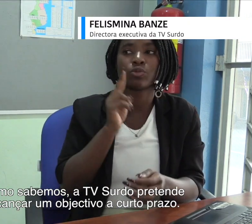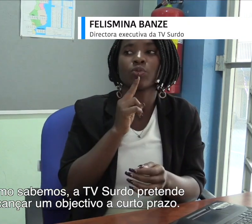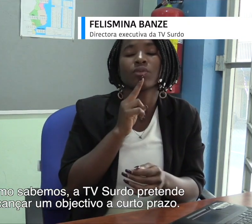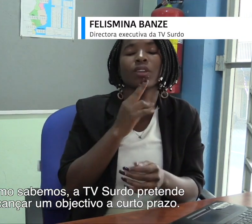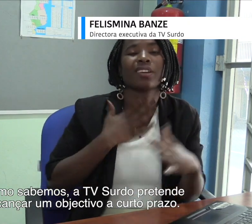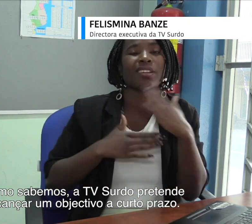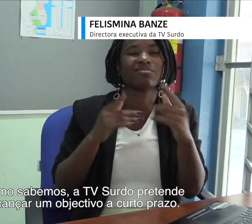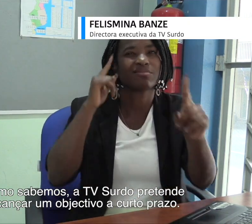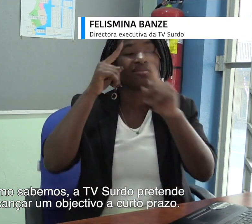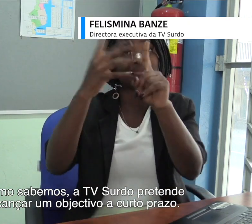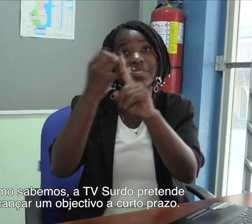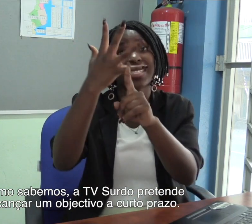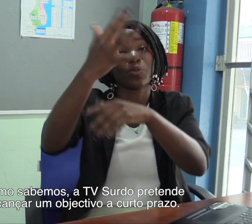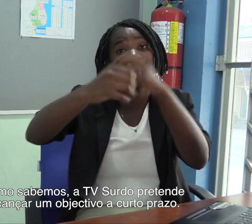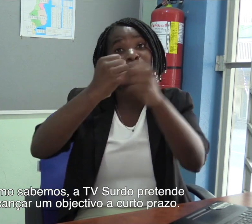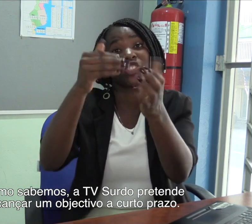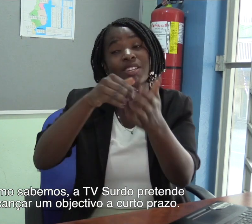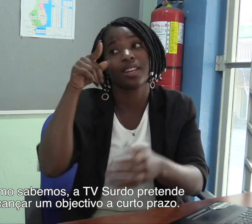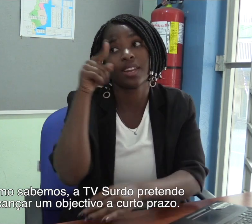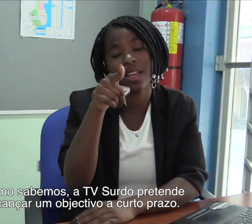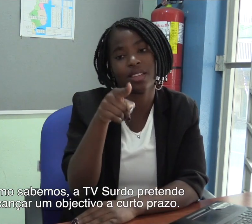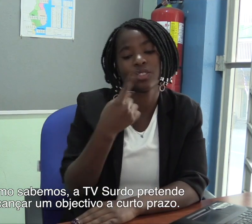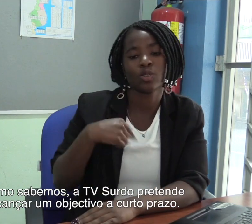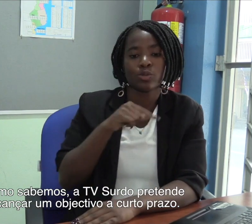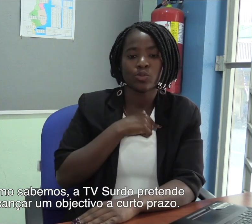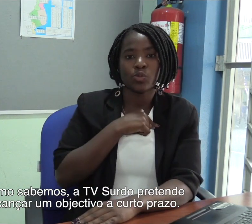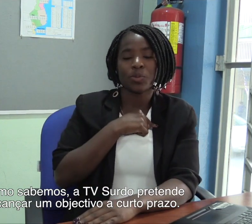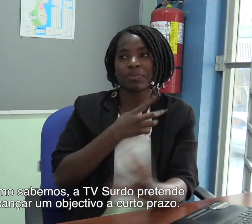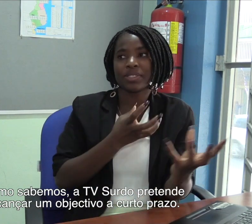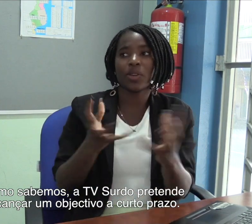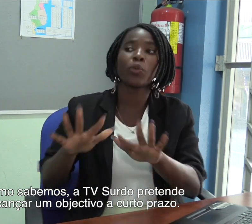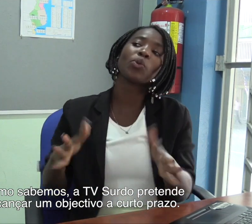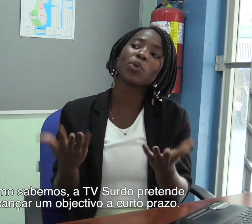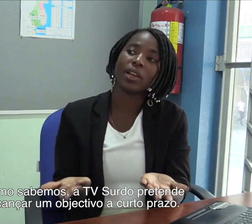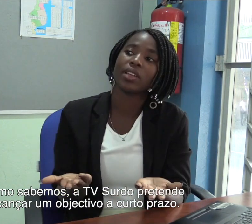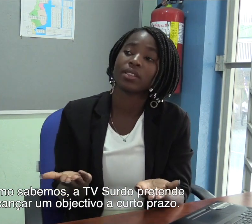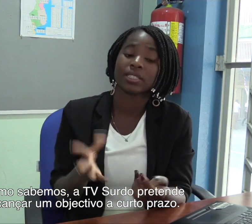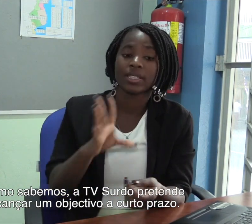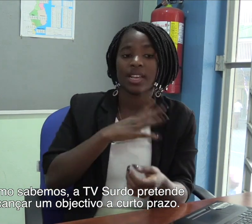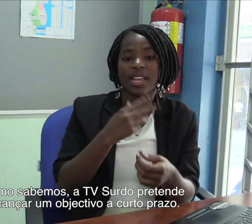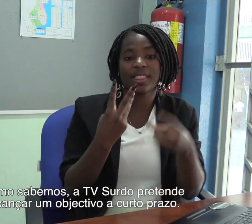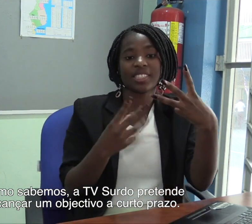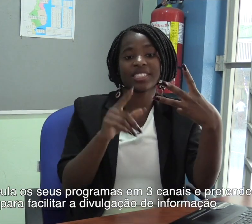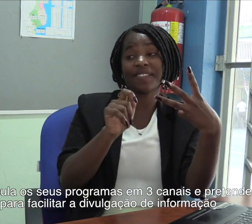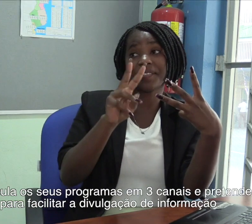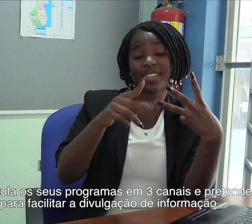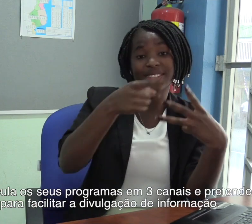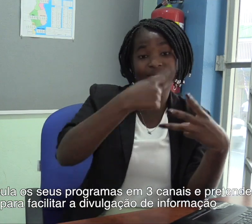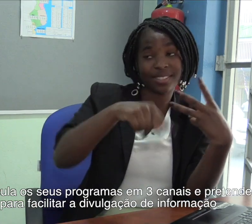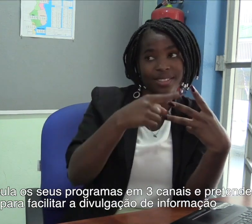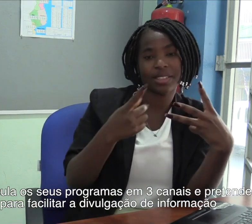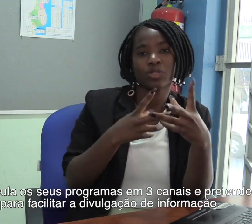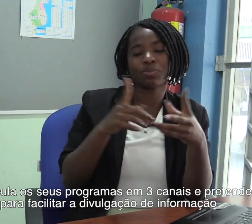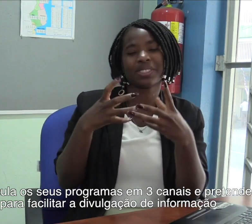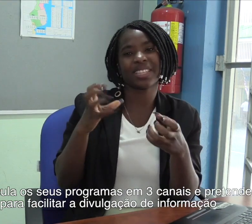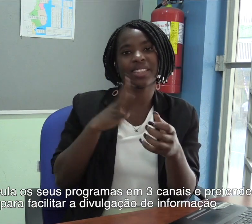como sabemos, a TV surdo quer alcançar um objetivo nestes próximos cinco anos, mas para tal nós precisamos,